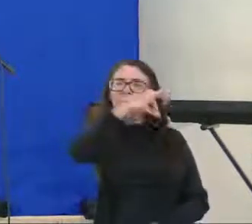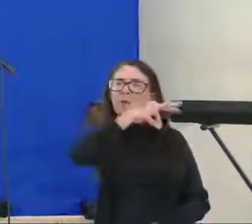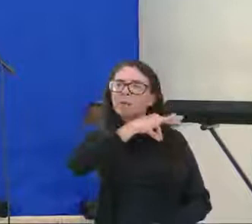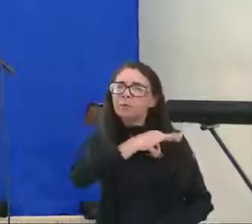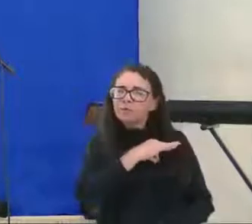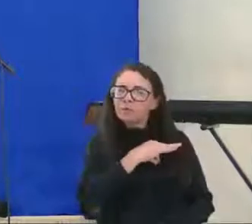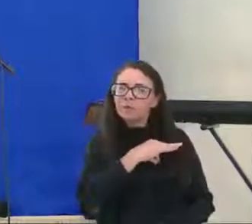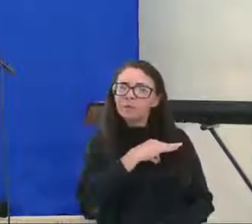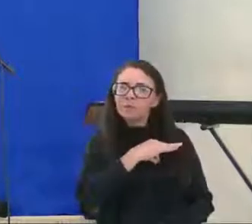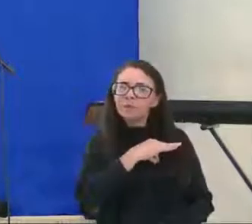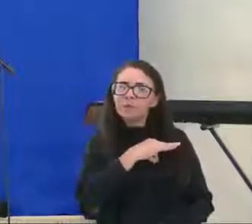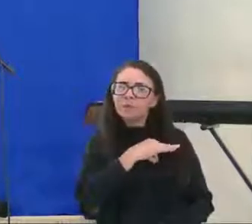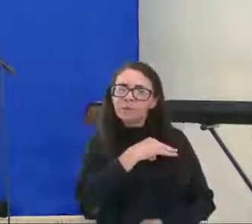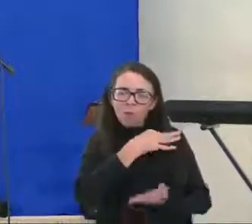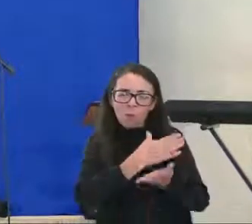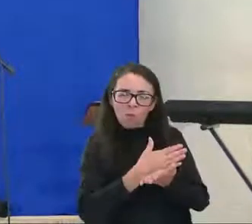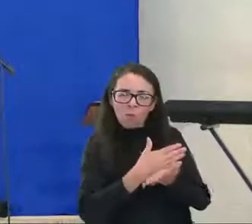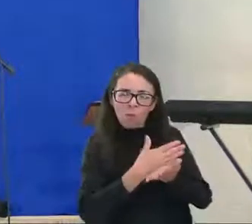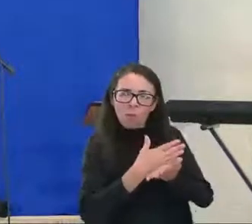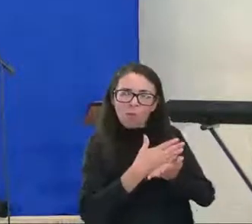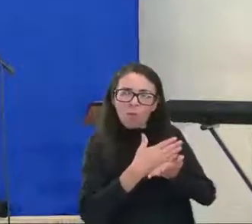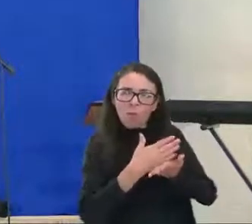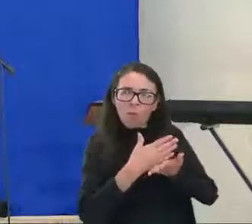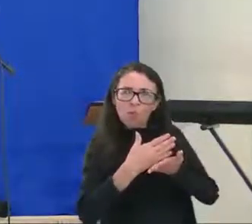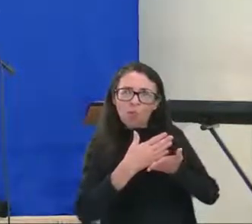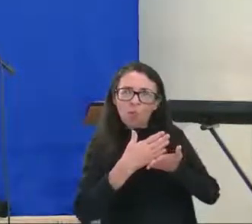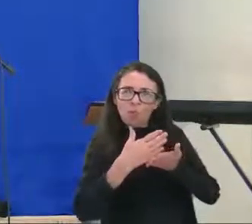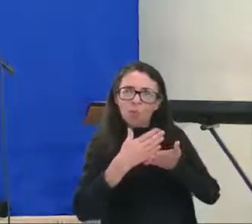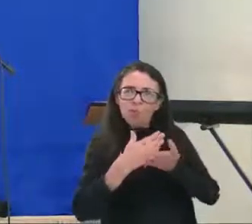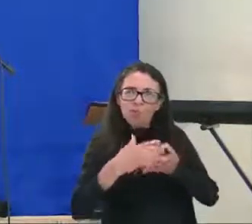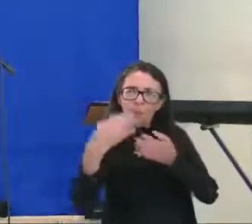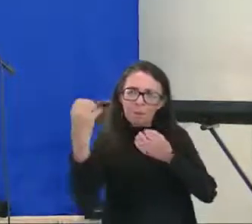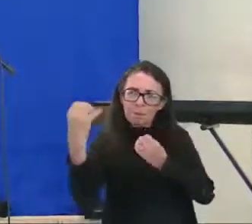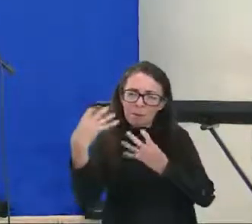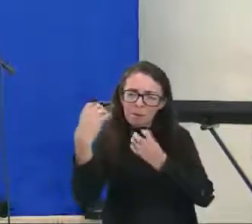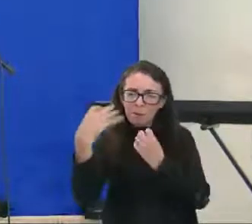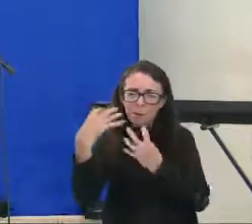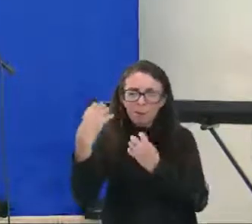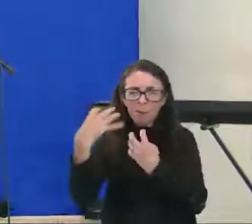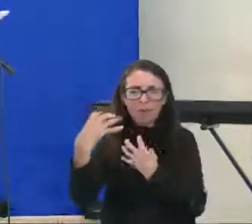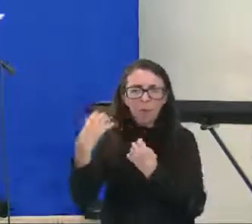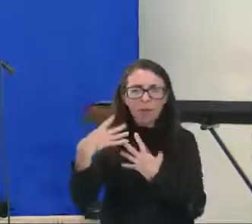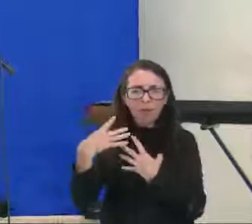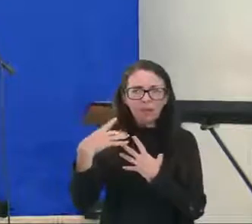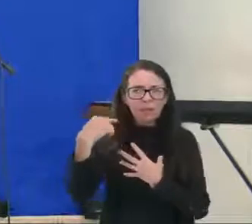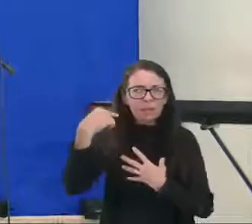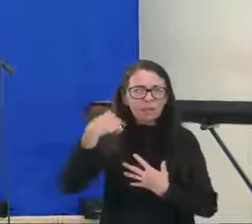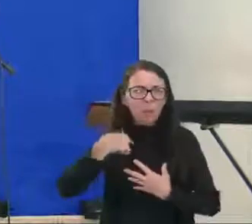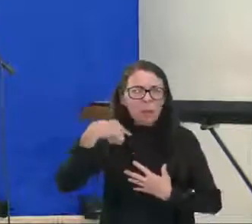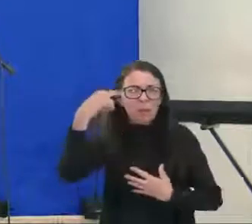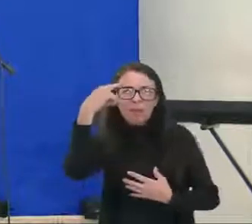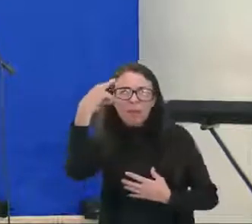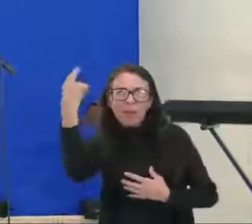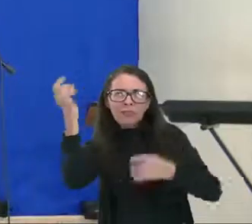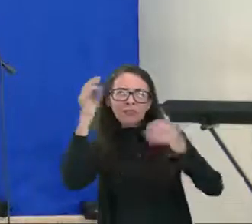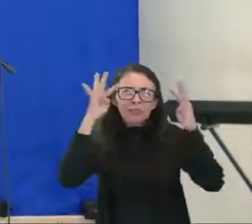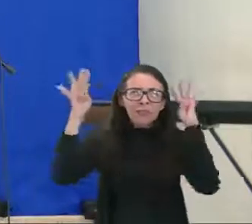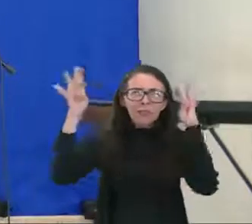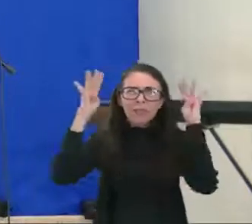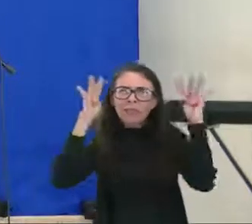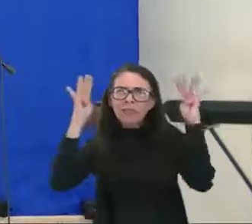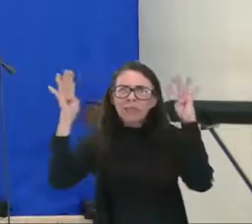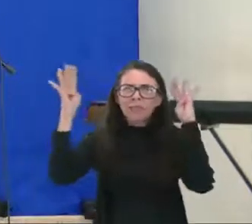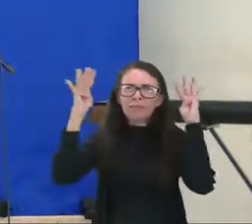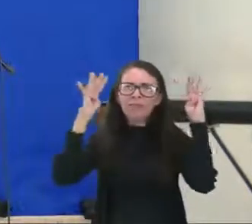pessoa. Então, você começa a tomar decisões baseado na vontade de Deus. Então, quem está fazendo